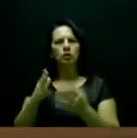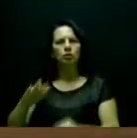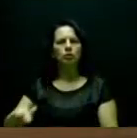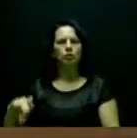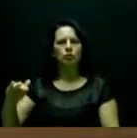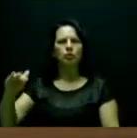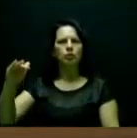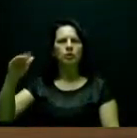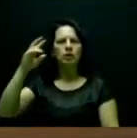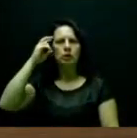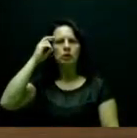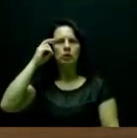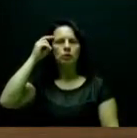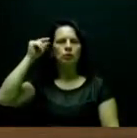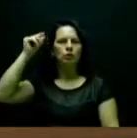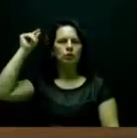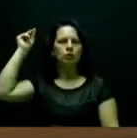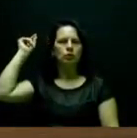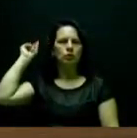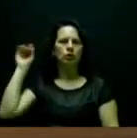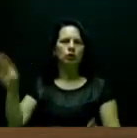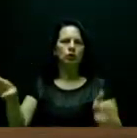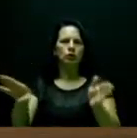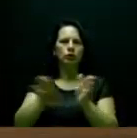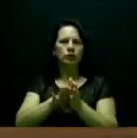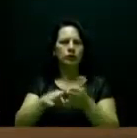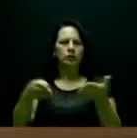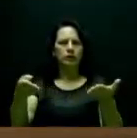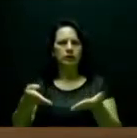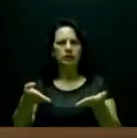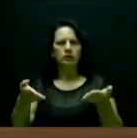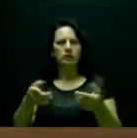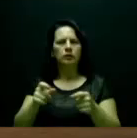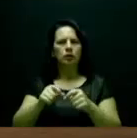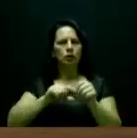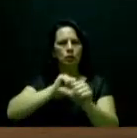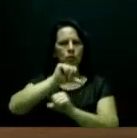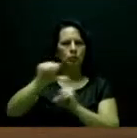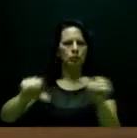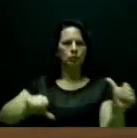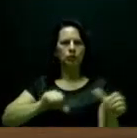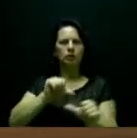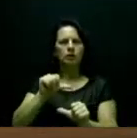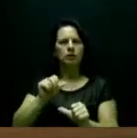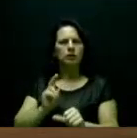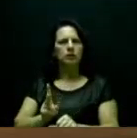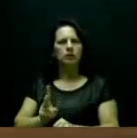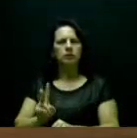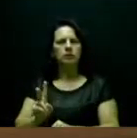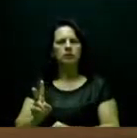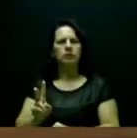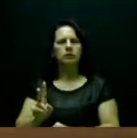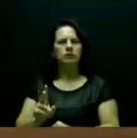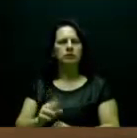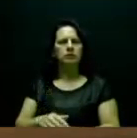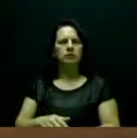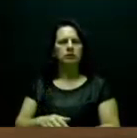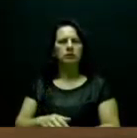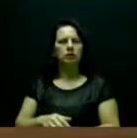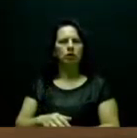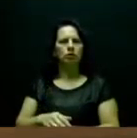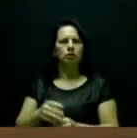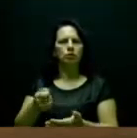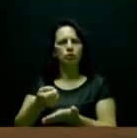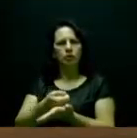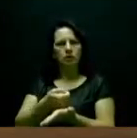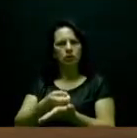que sonhava lá atrás de chegar aqui e realizar mudanças, sempre está viva com a vossa